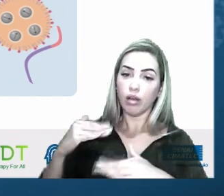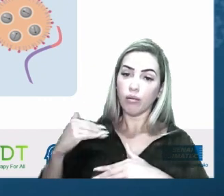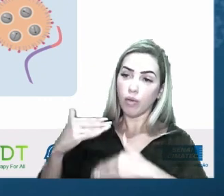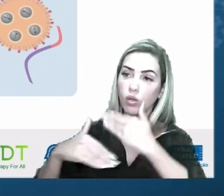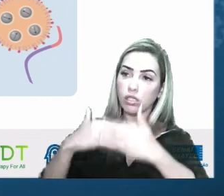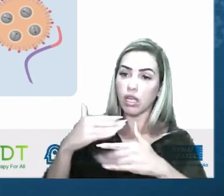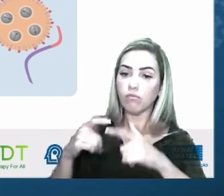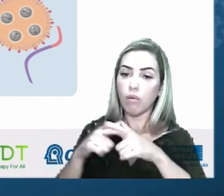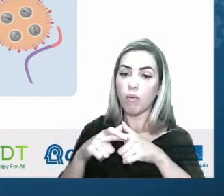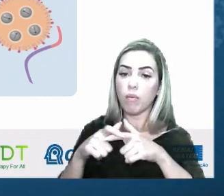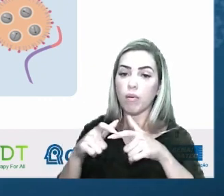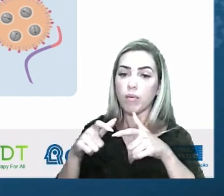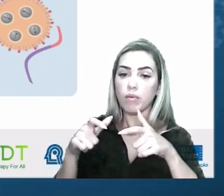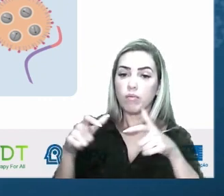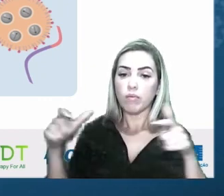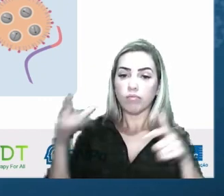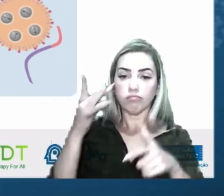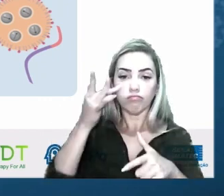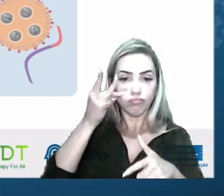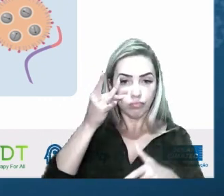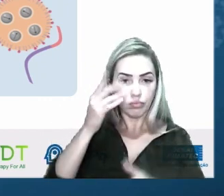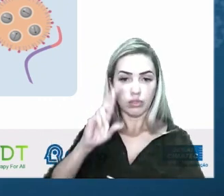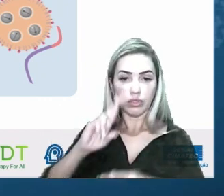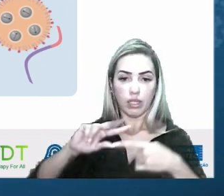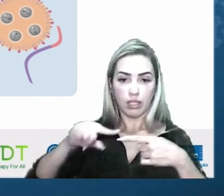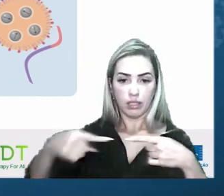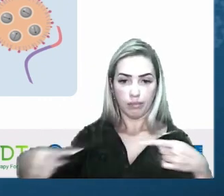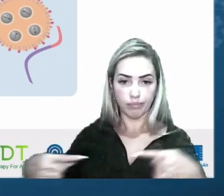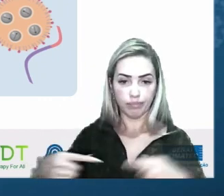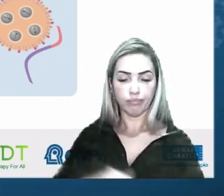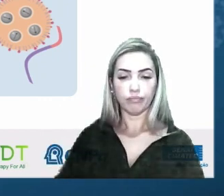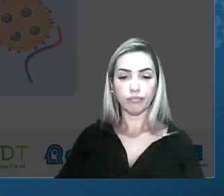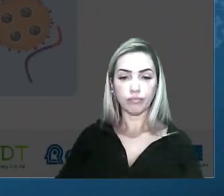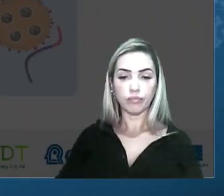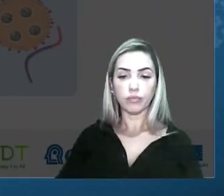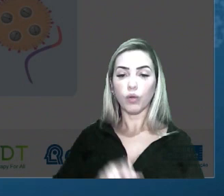vivo do RNA. E